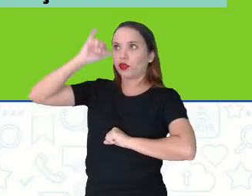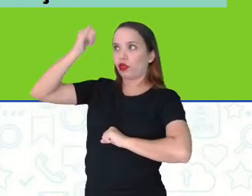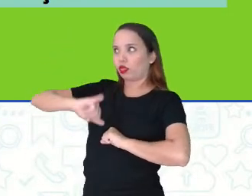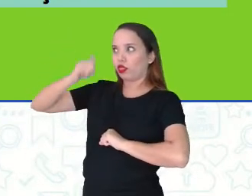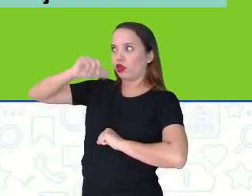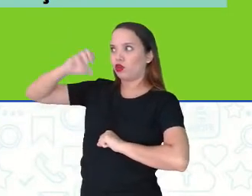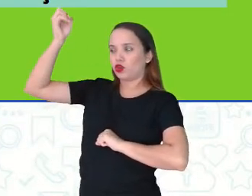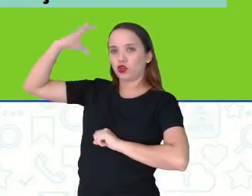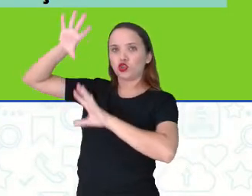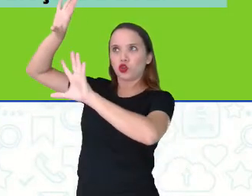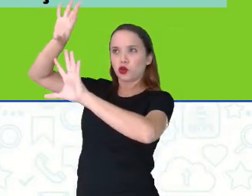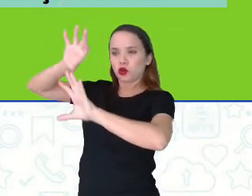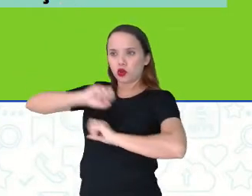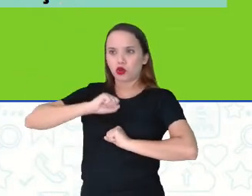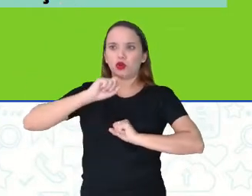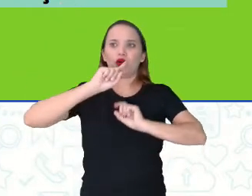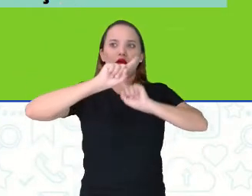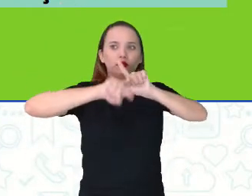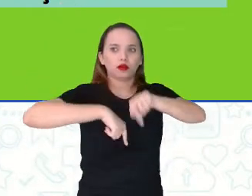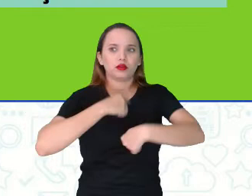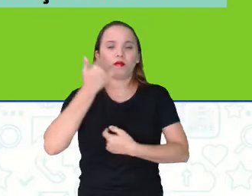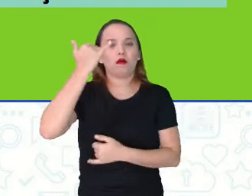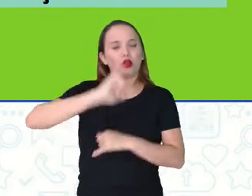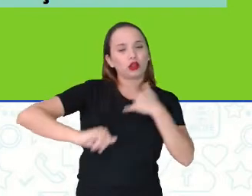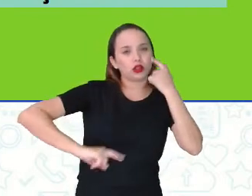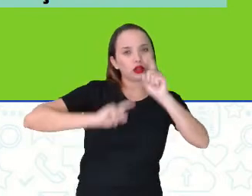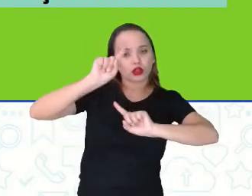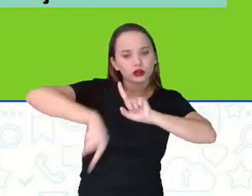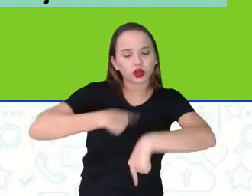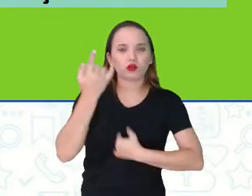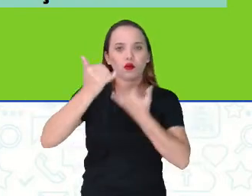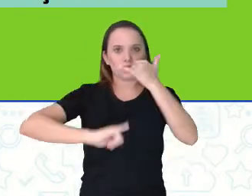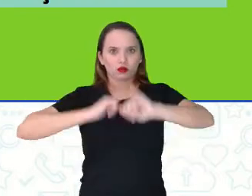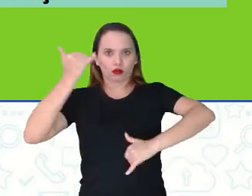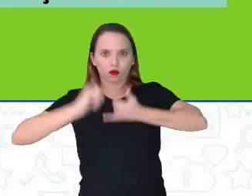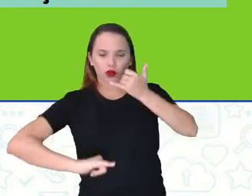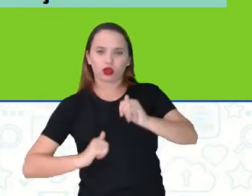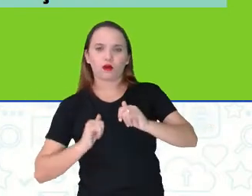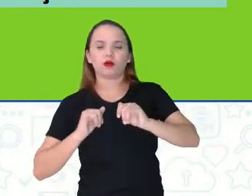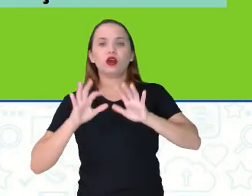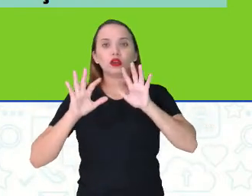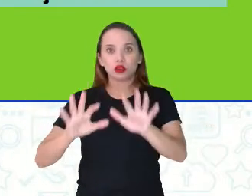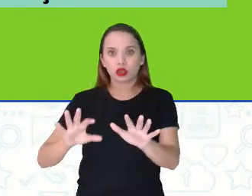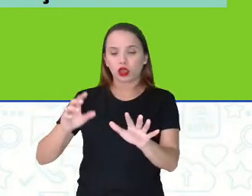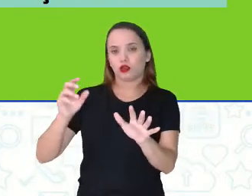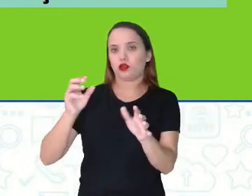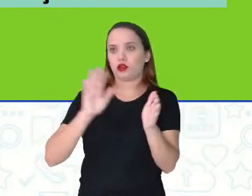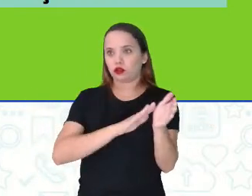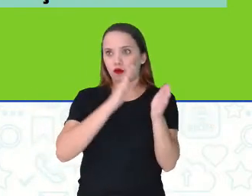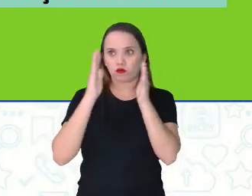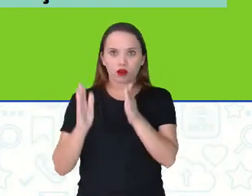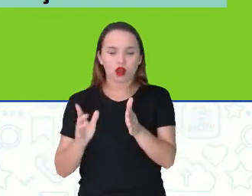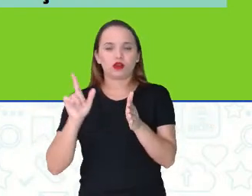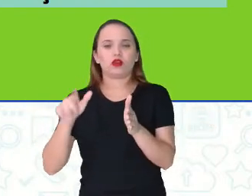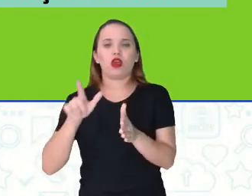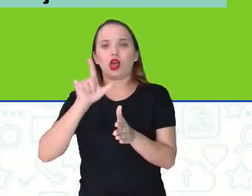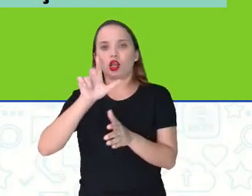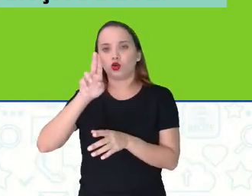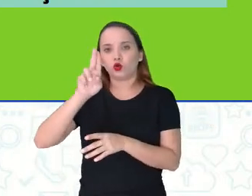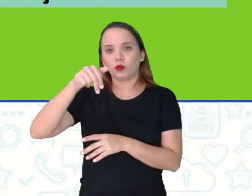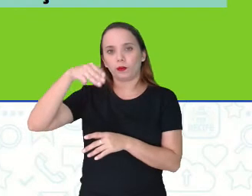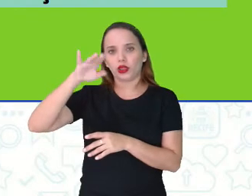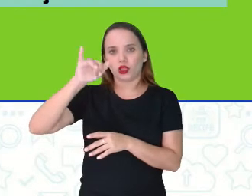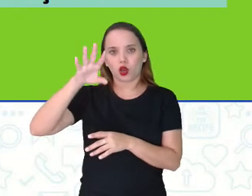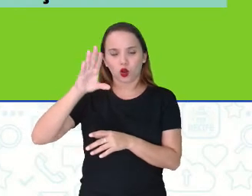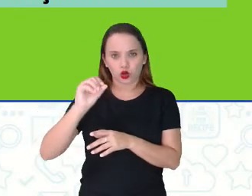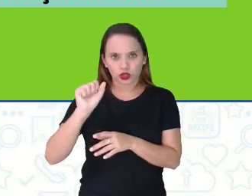em energia química. E essa fase clara, também, ou fotoquímica, ou também chamada fase luminosa, como o próprio nome